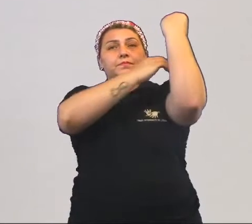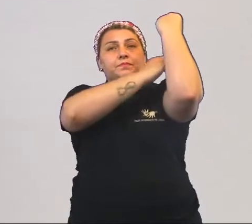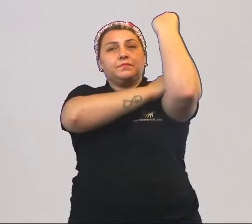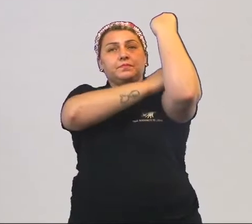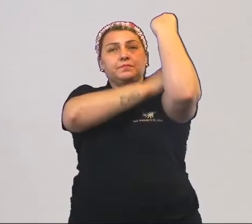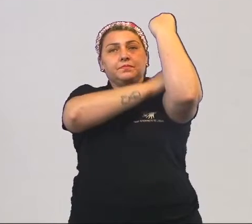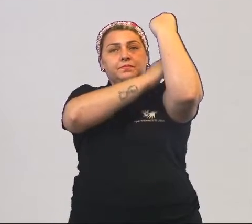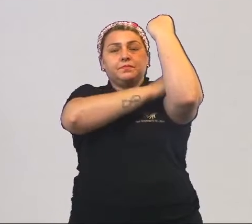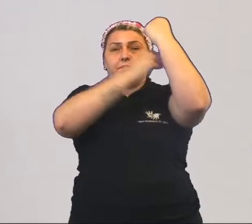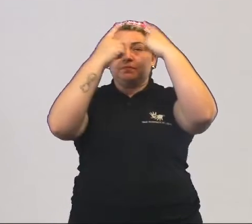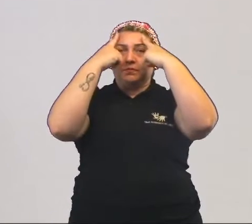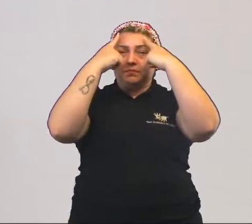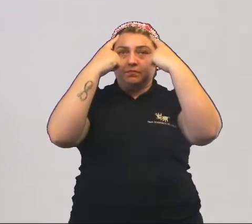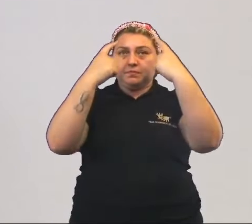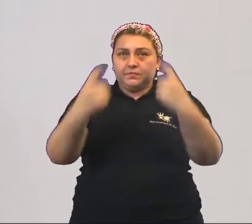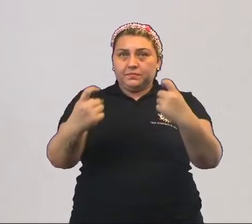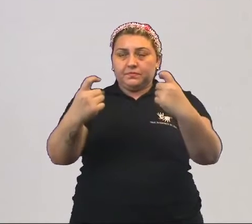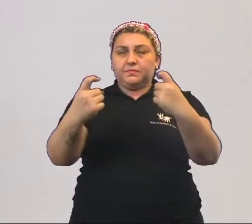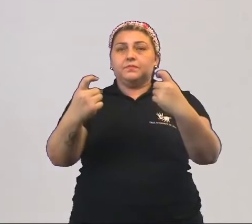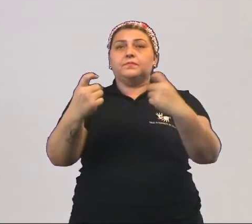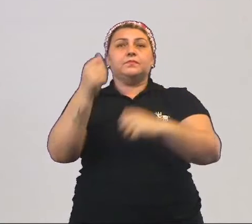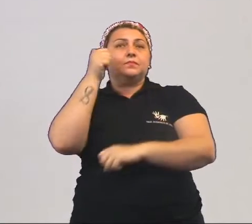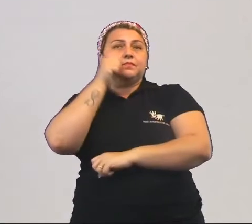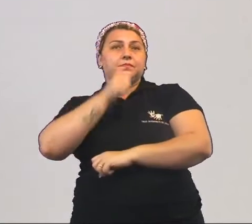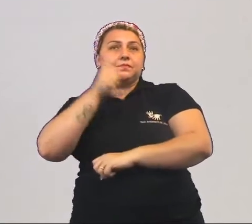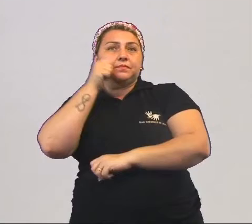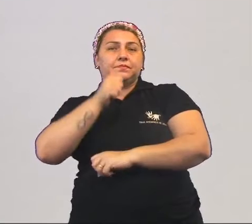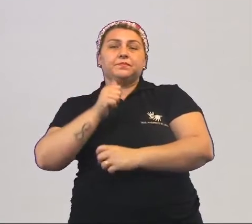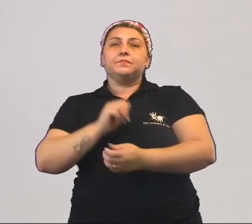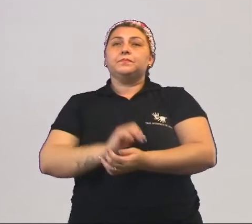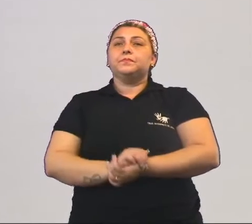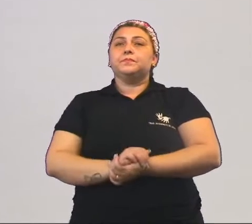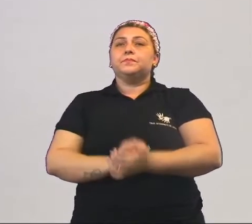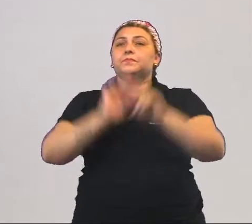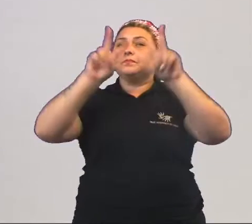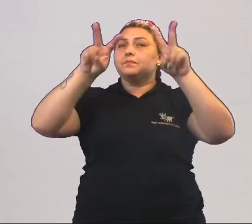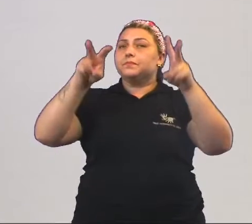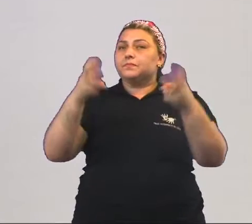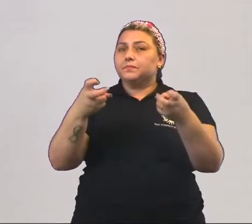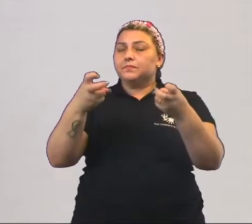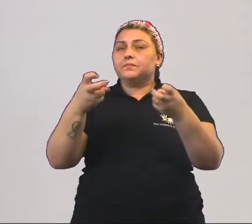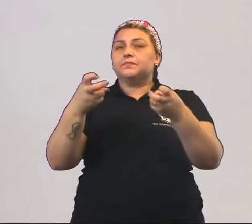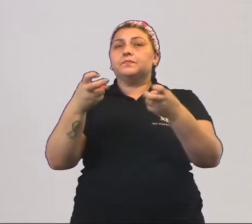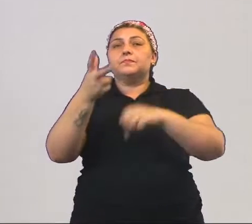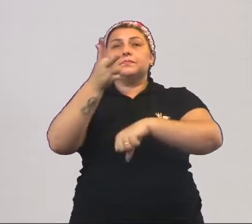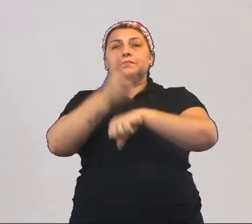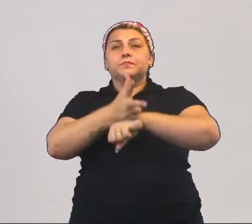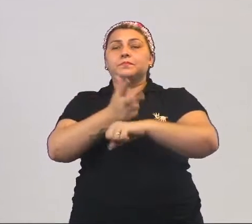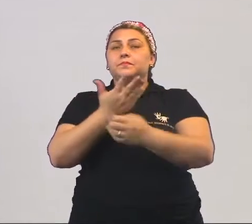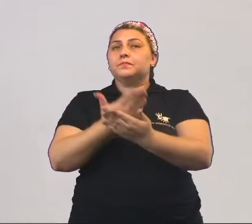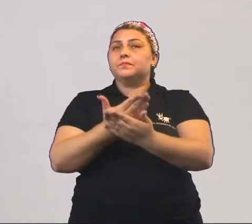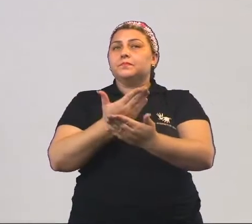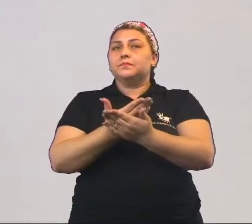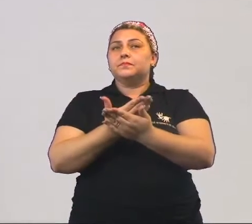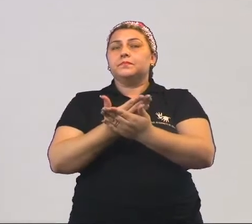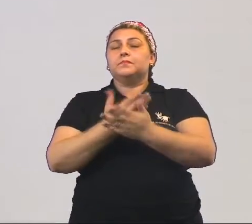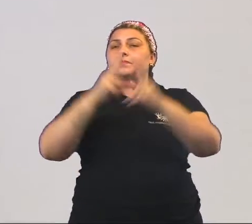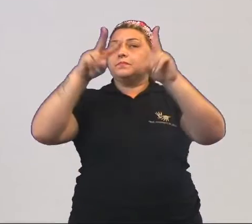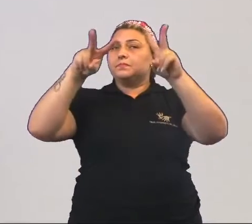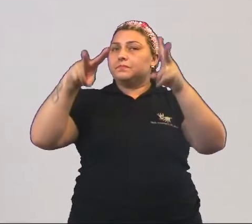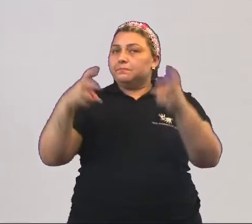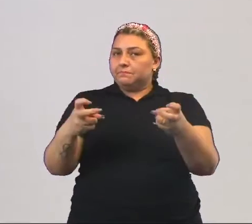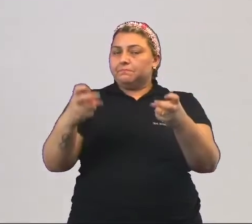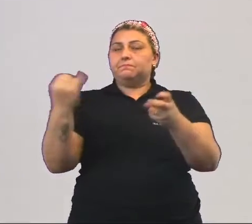feminismo e a violência doméstica contra a mulher. Este é o tema da nossa videoaula. Um tema